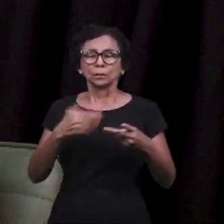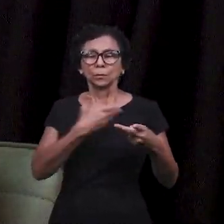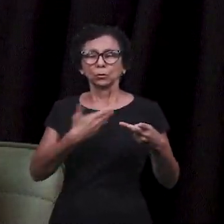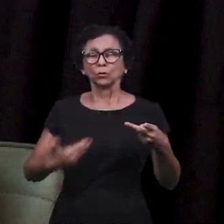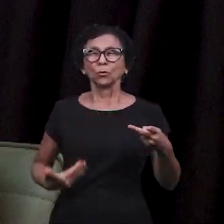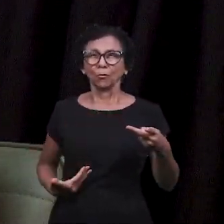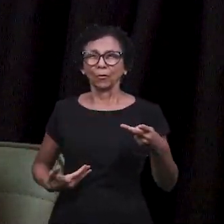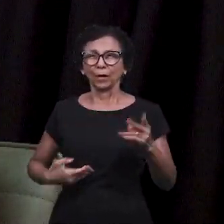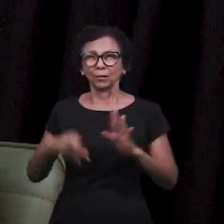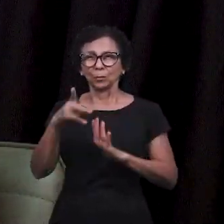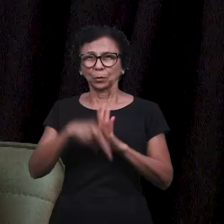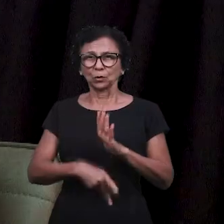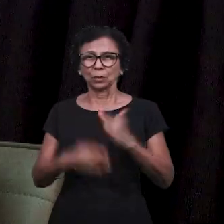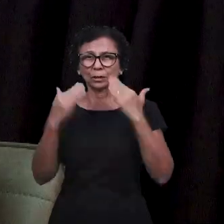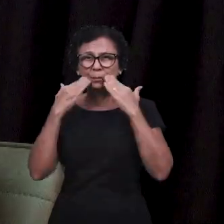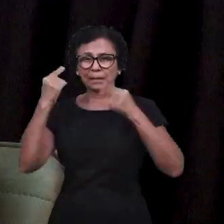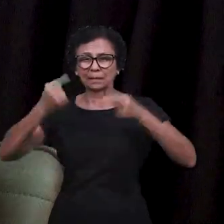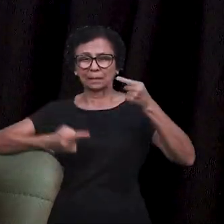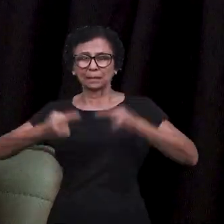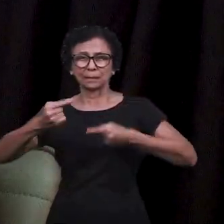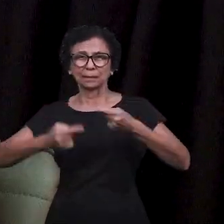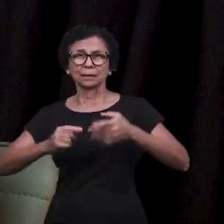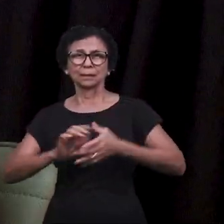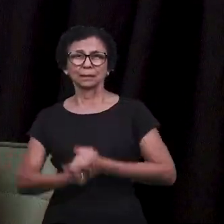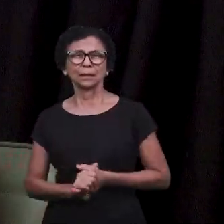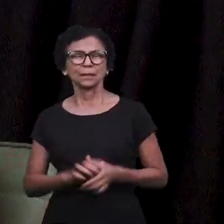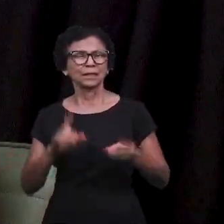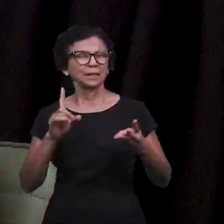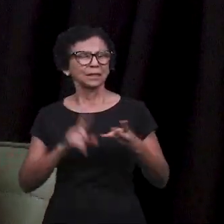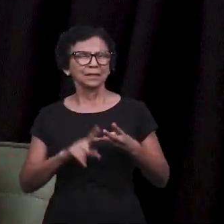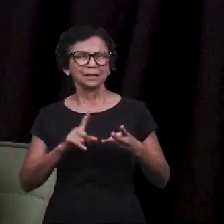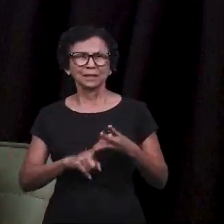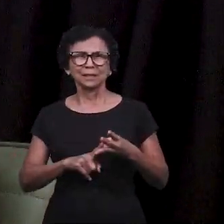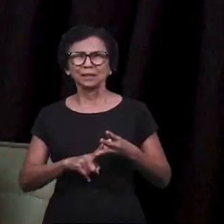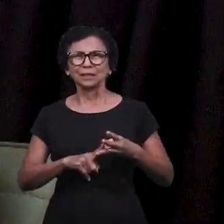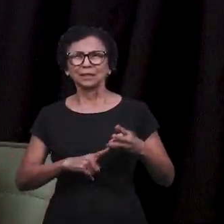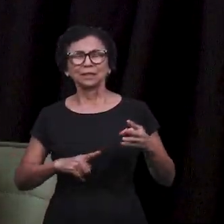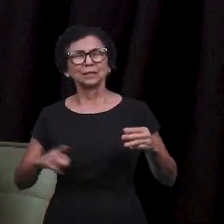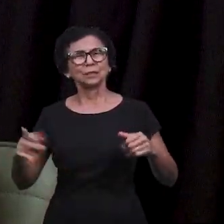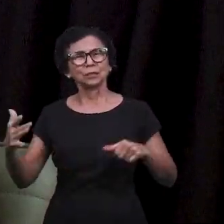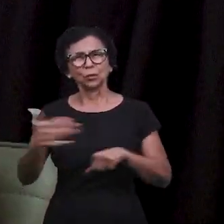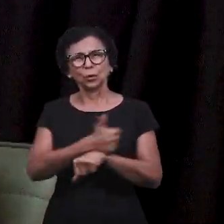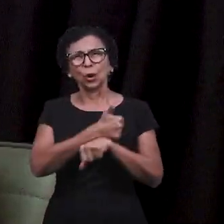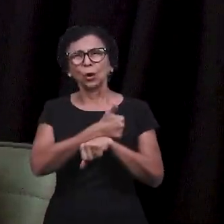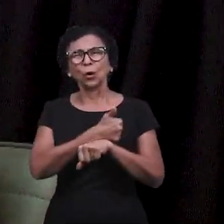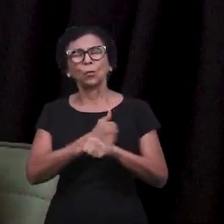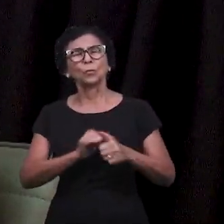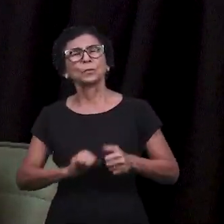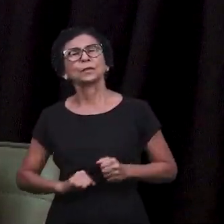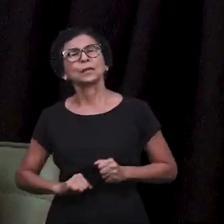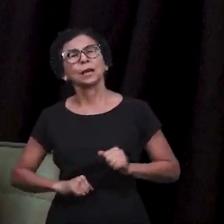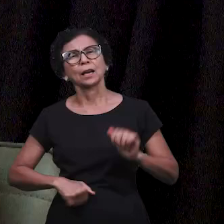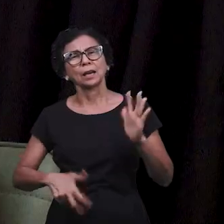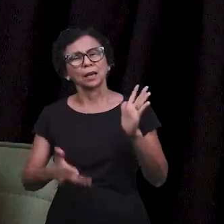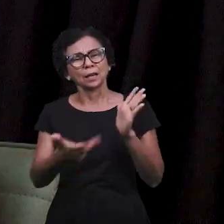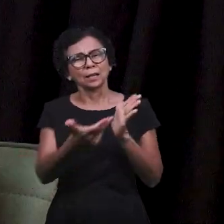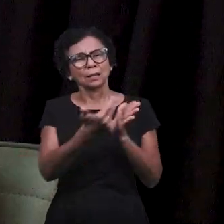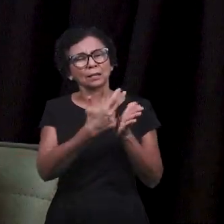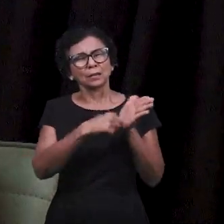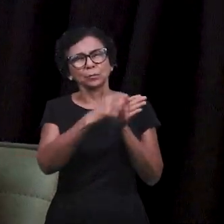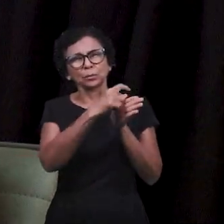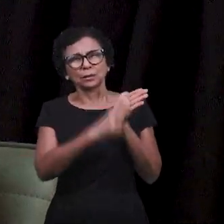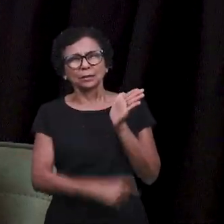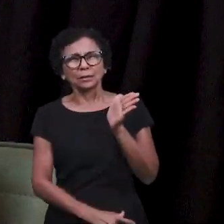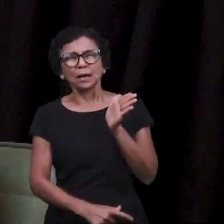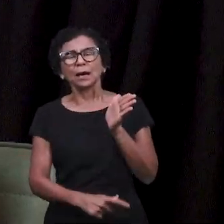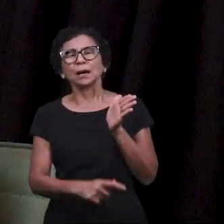crimes licitatórios, crimes ambientais, lavagem de dinheiro, crimes fiscais, crimes contra a ordem tributária. Então a gente tem uma quantidade